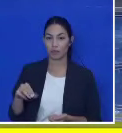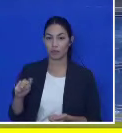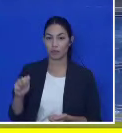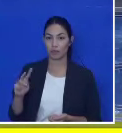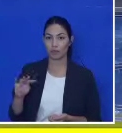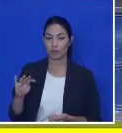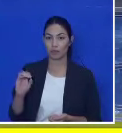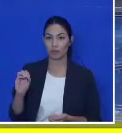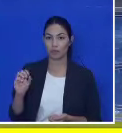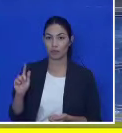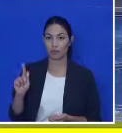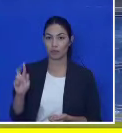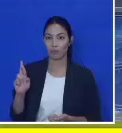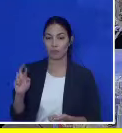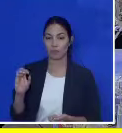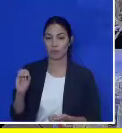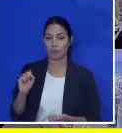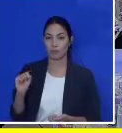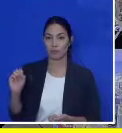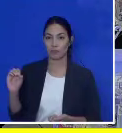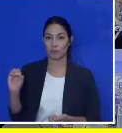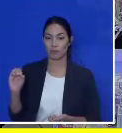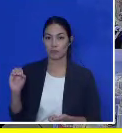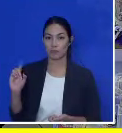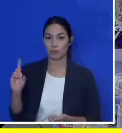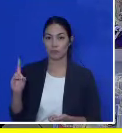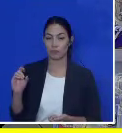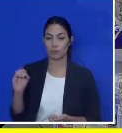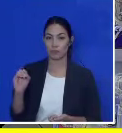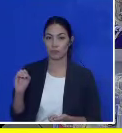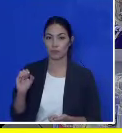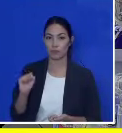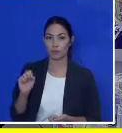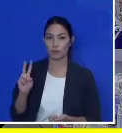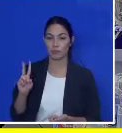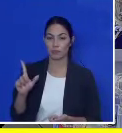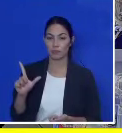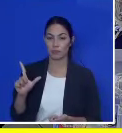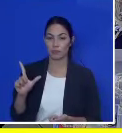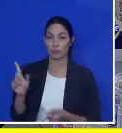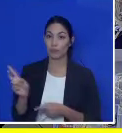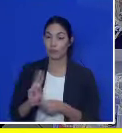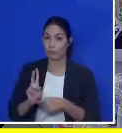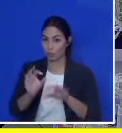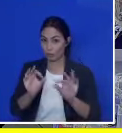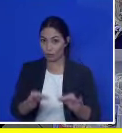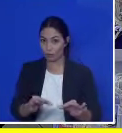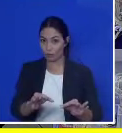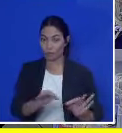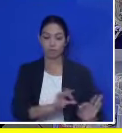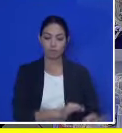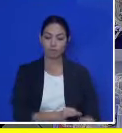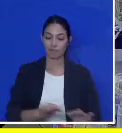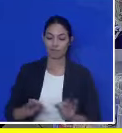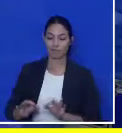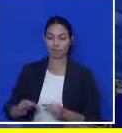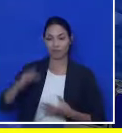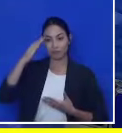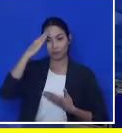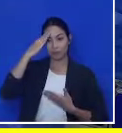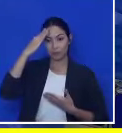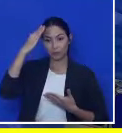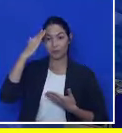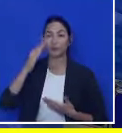do Mato Grosso do Sul é o time do coração. Auditoras confirmam? Sim, confirmo. Sim, confirmo.